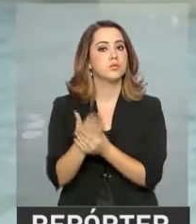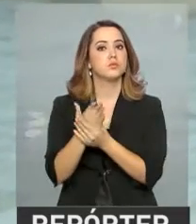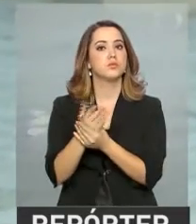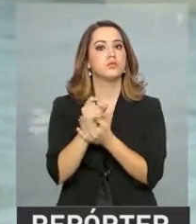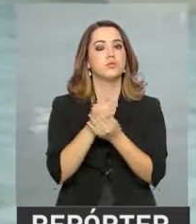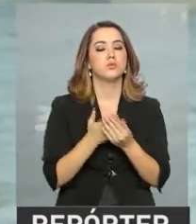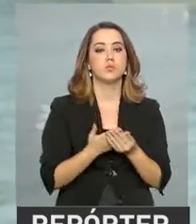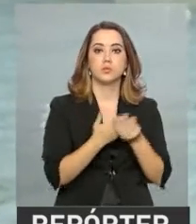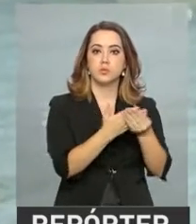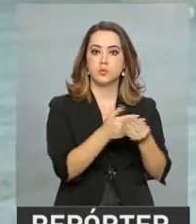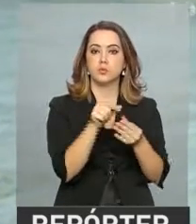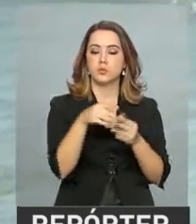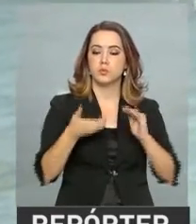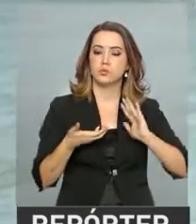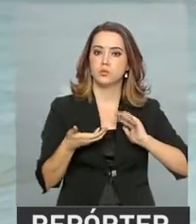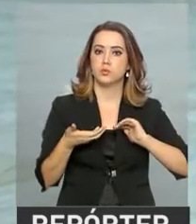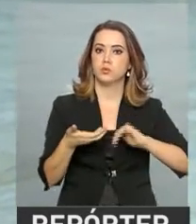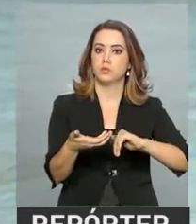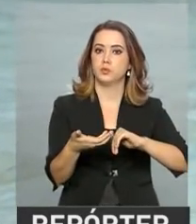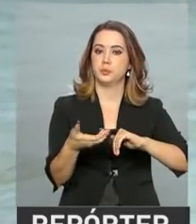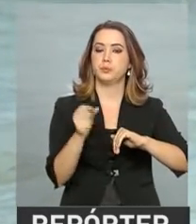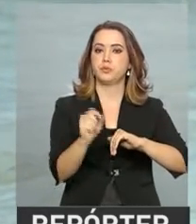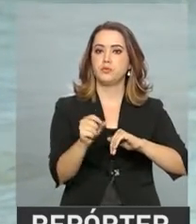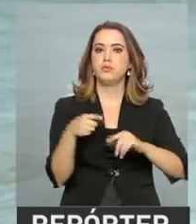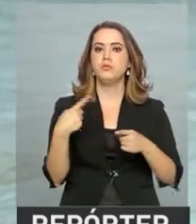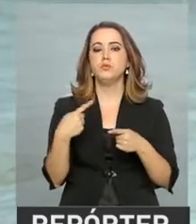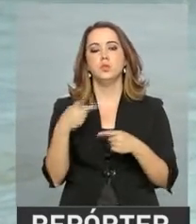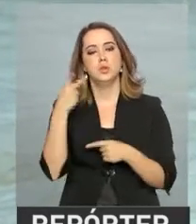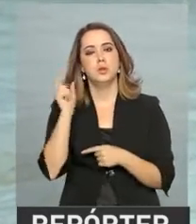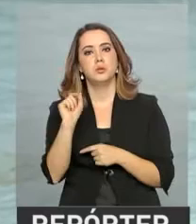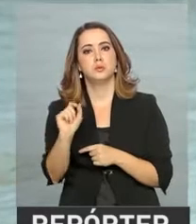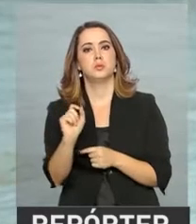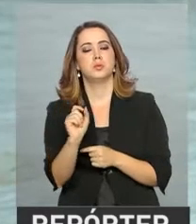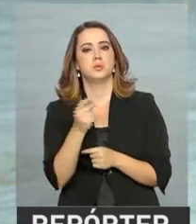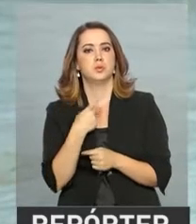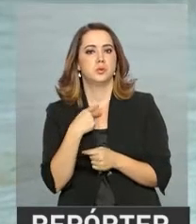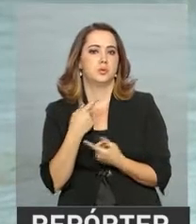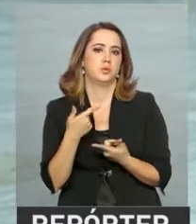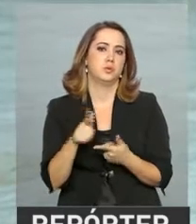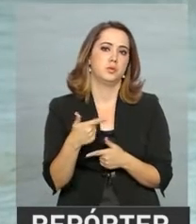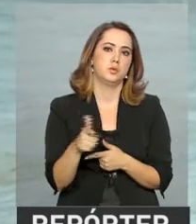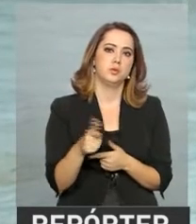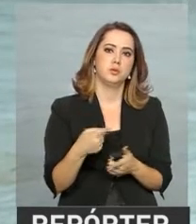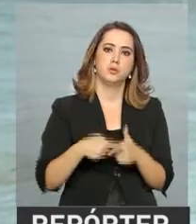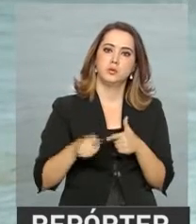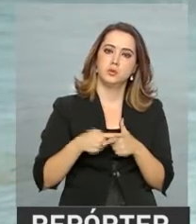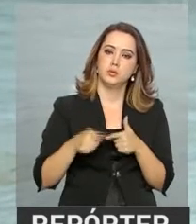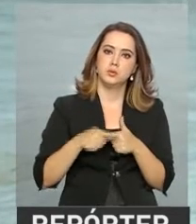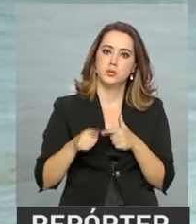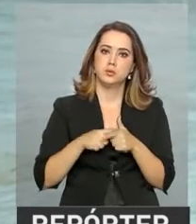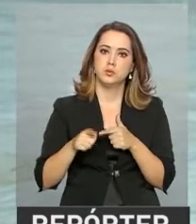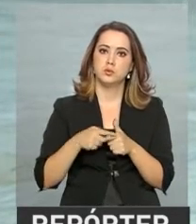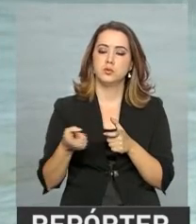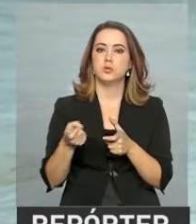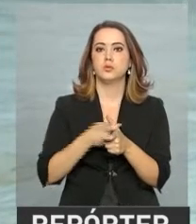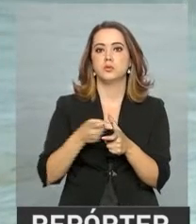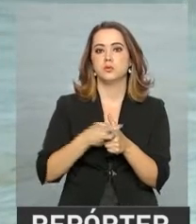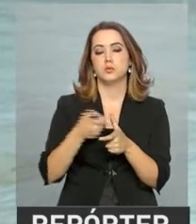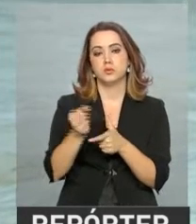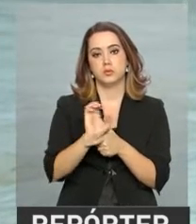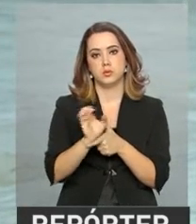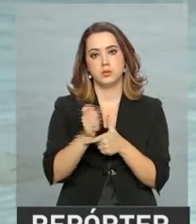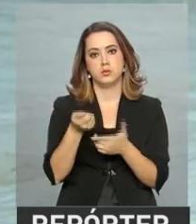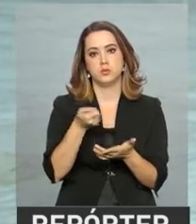meses ao congresso nacional tudo isso para não contaminar a discussão sobre a renegociação da dívida dos estados com a união